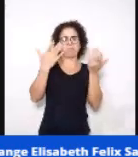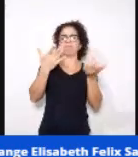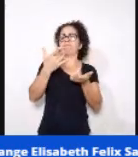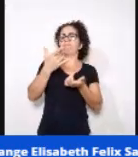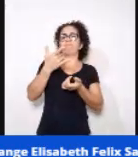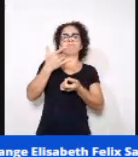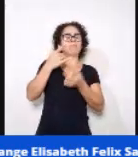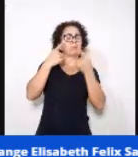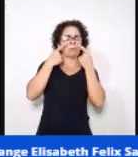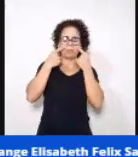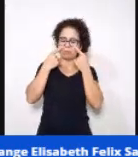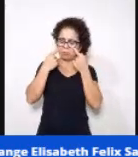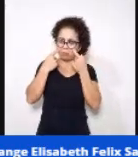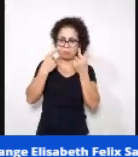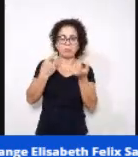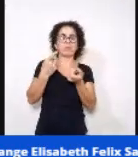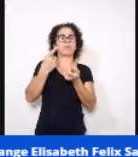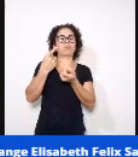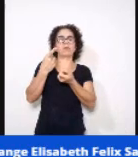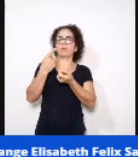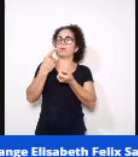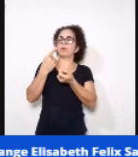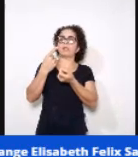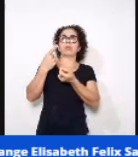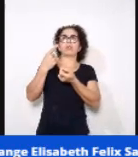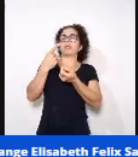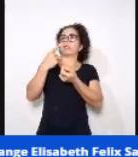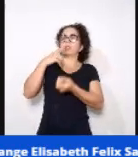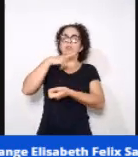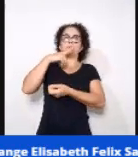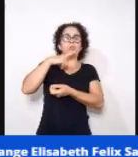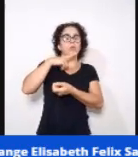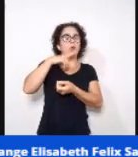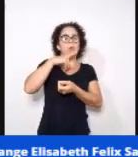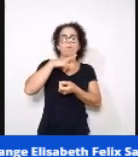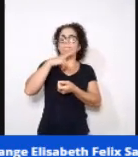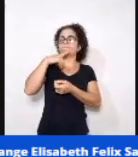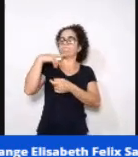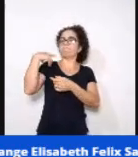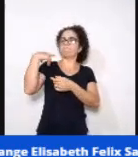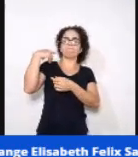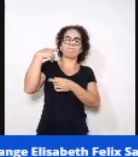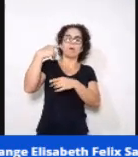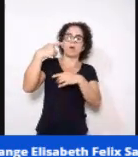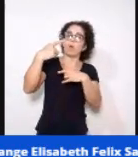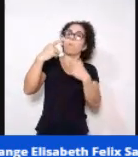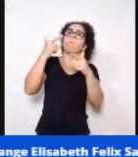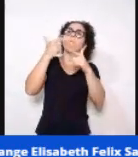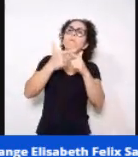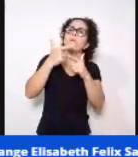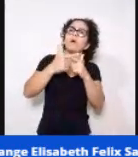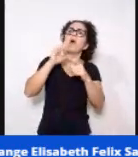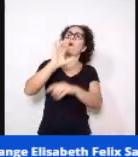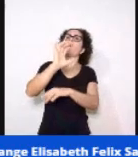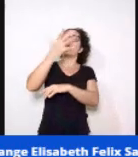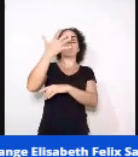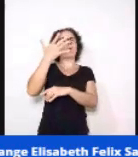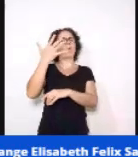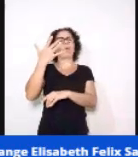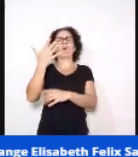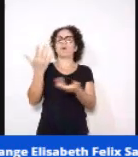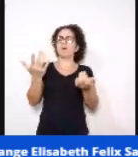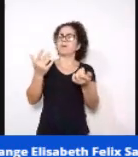comigo. E fazia muito tempo que aquilo não acontecia. E eu falei, mas caramba, por que isso aconteceu? Não é justo, não